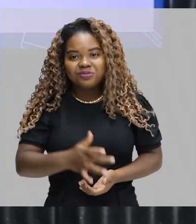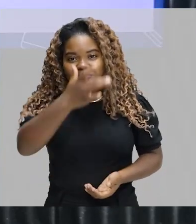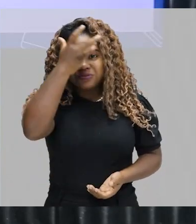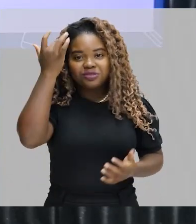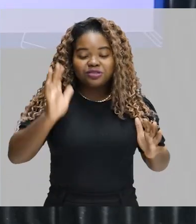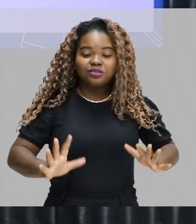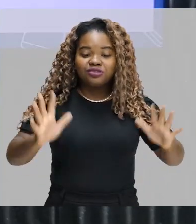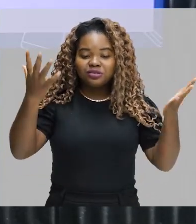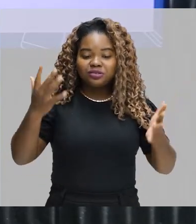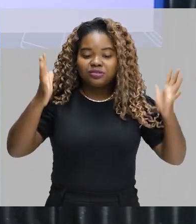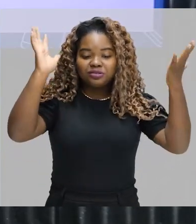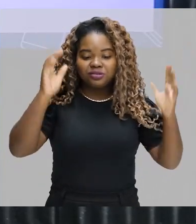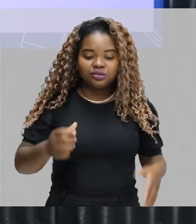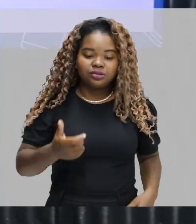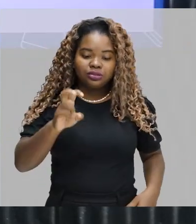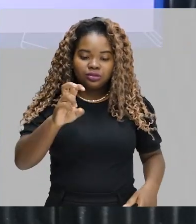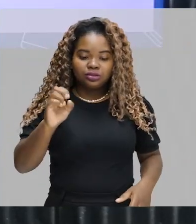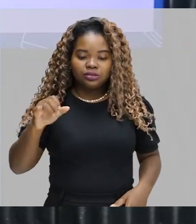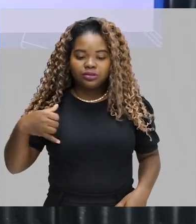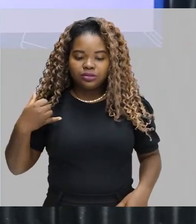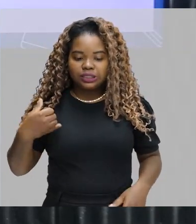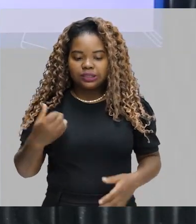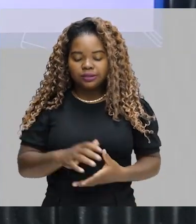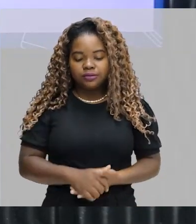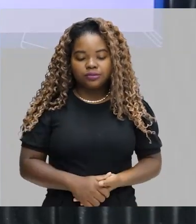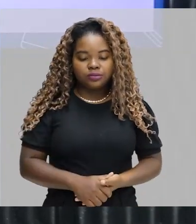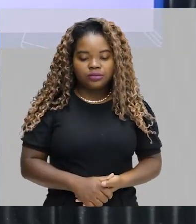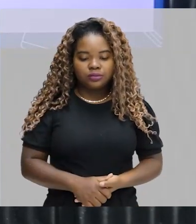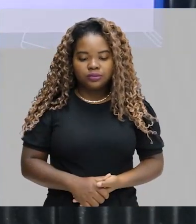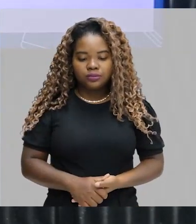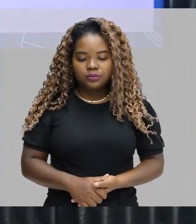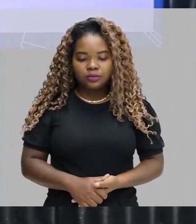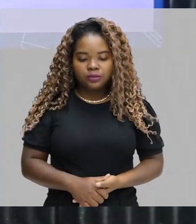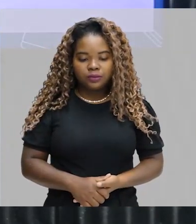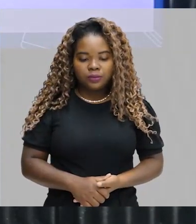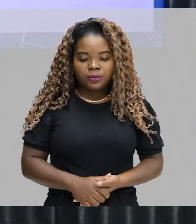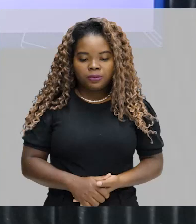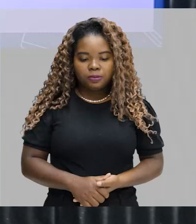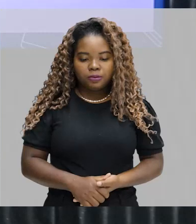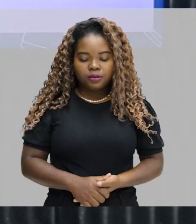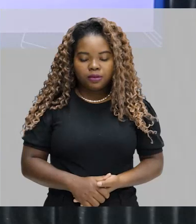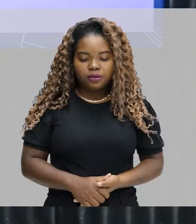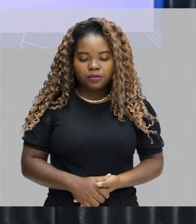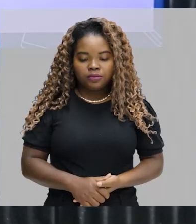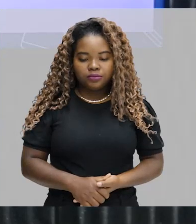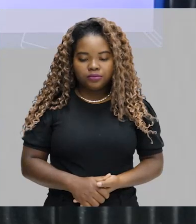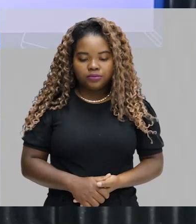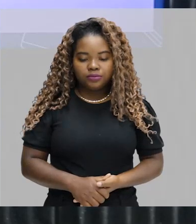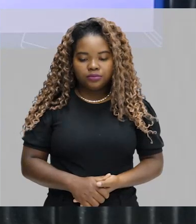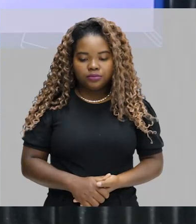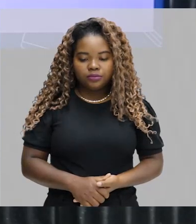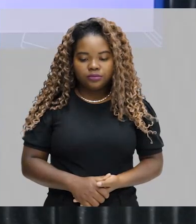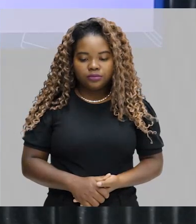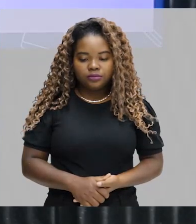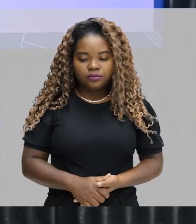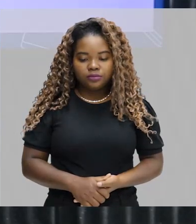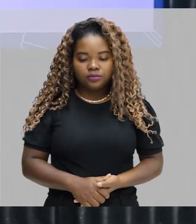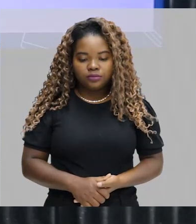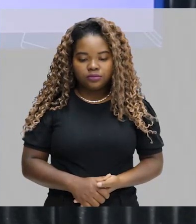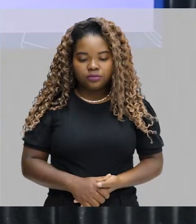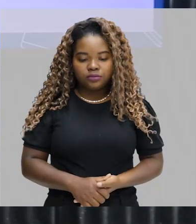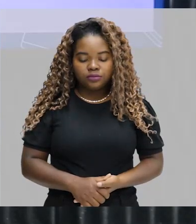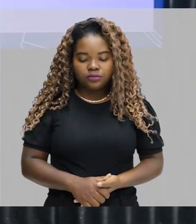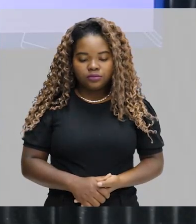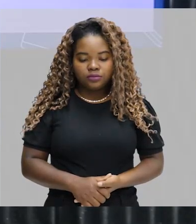celebrando 50 anos de idade. First, primeiro. Combine eggs, sugar, flour and